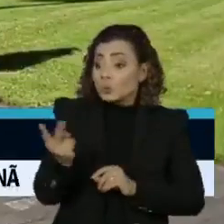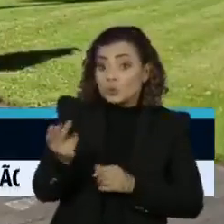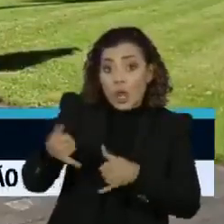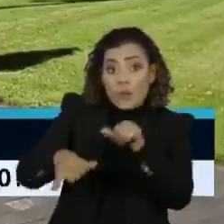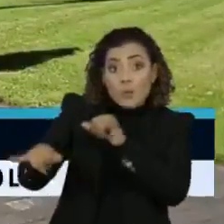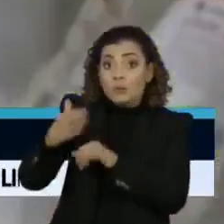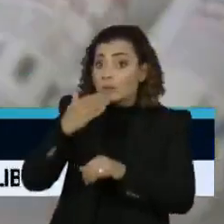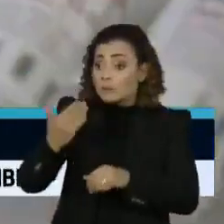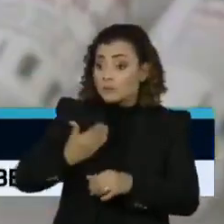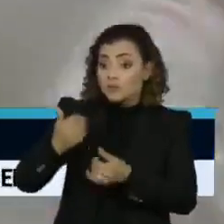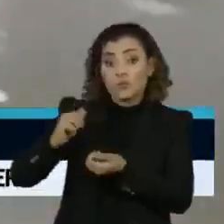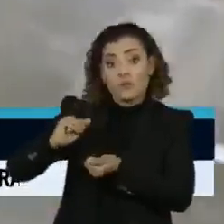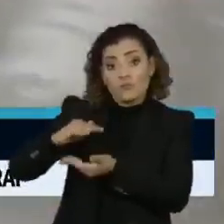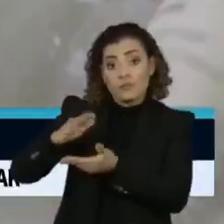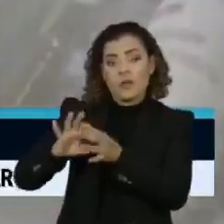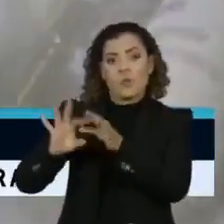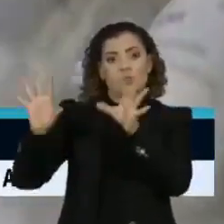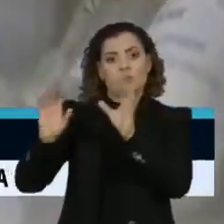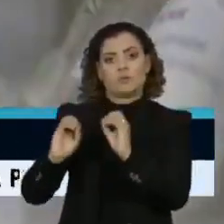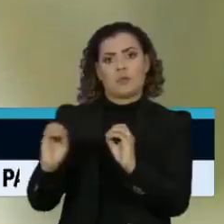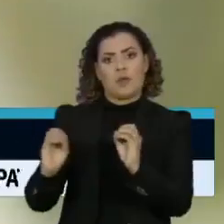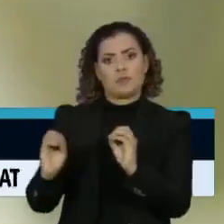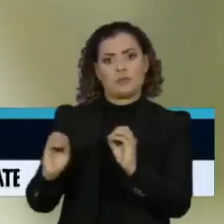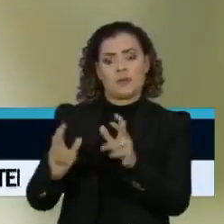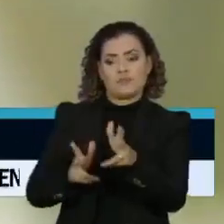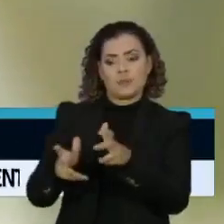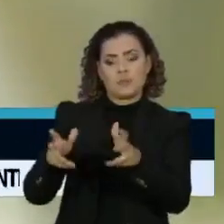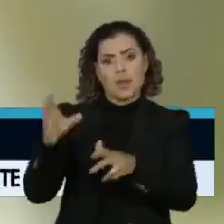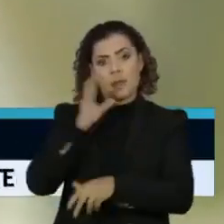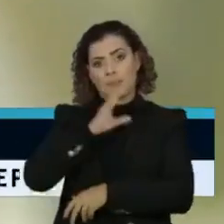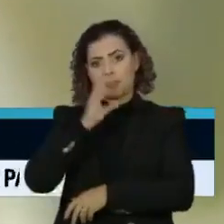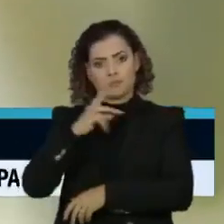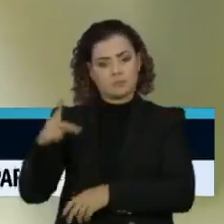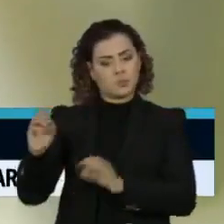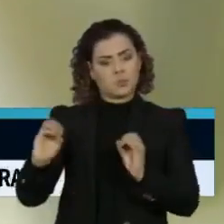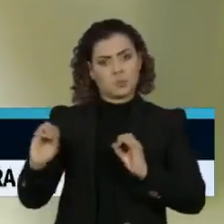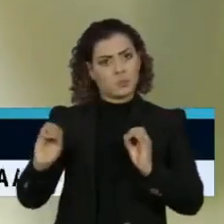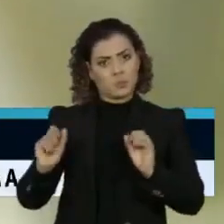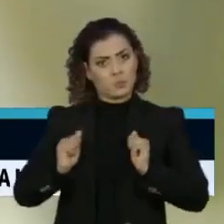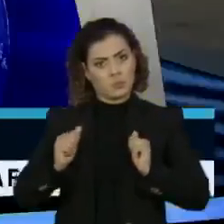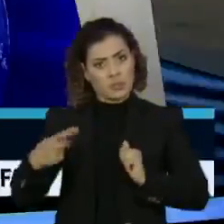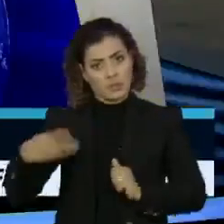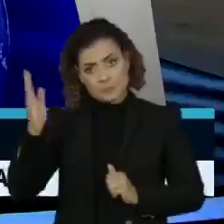laboratórios pediu à Anvisa a autorização para a aplicação emergencial do imunizante no Brasil.